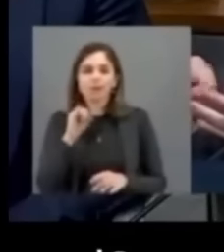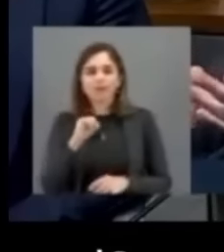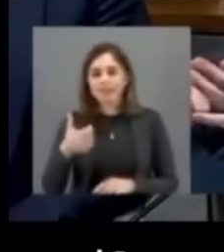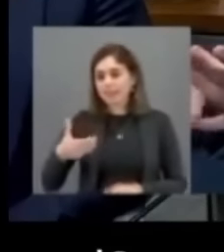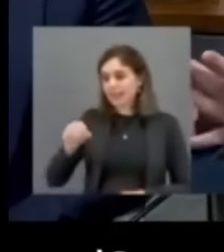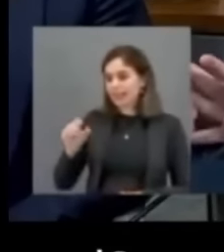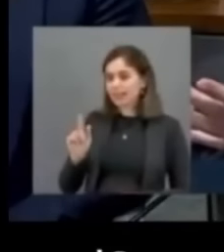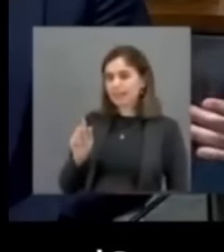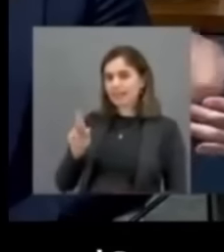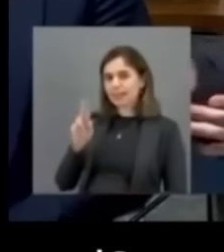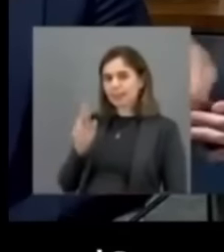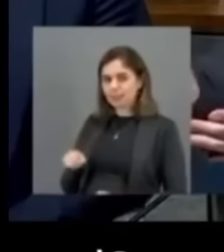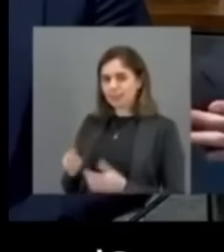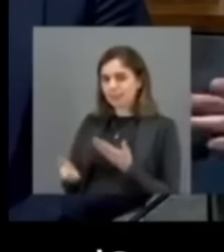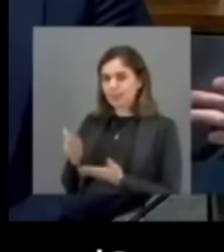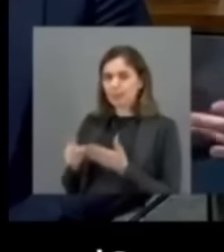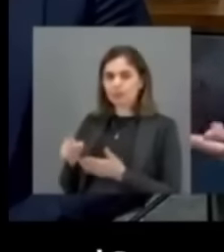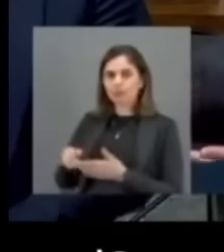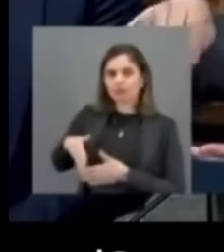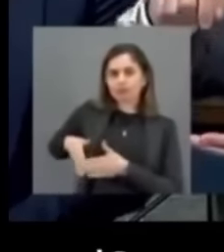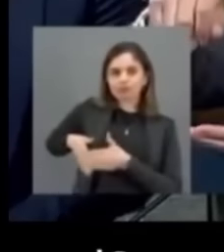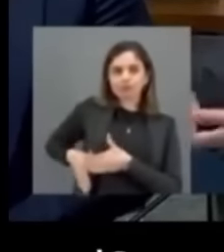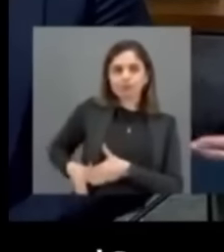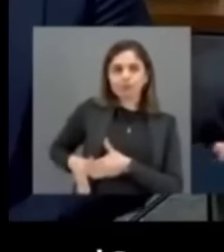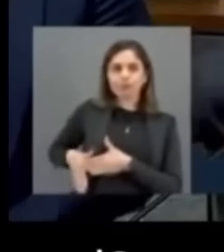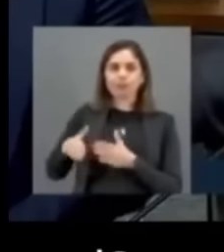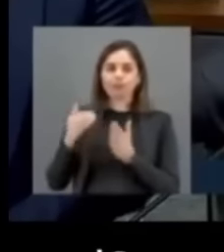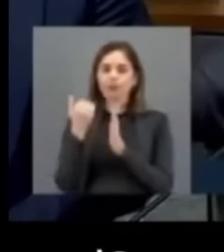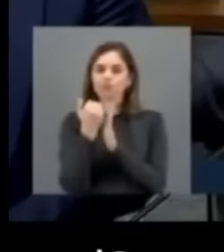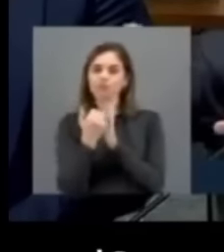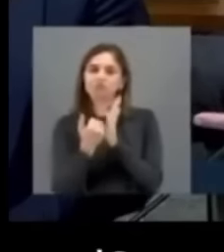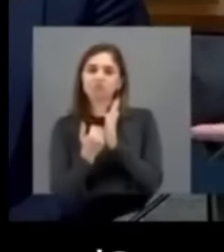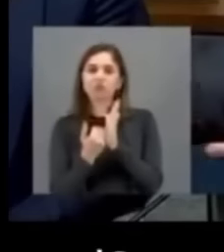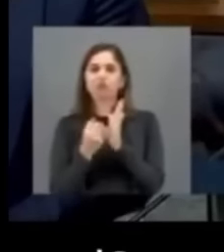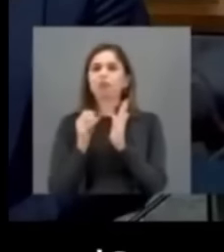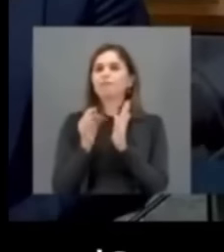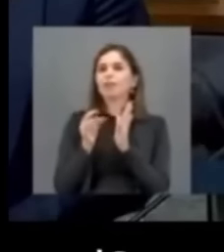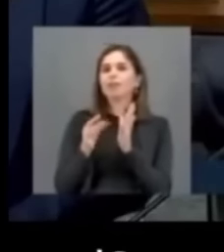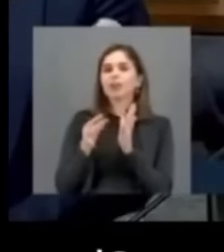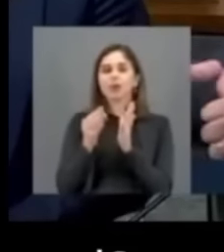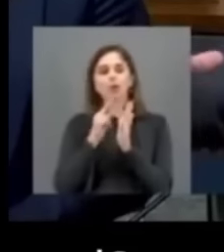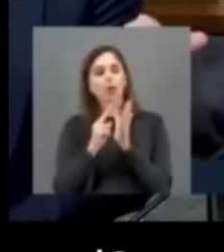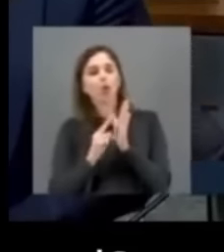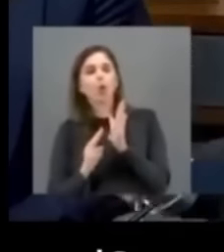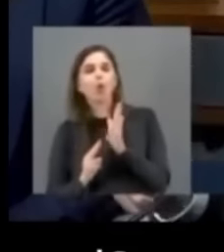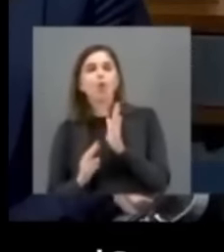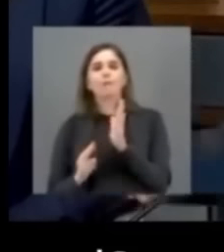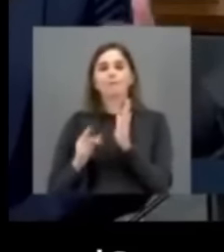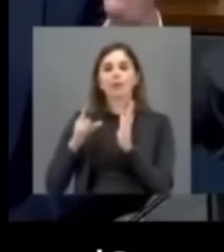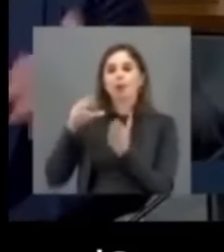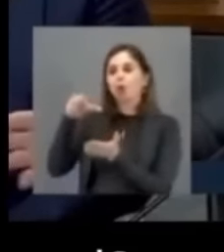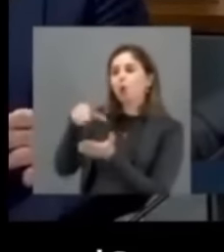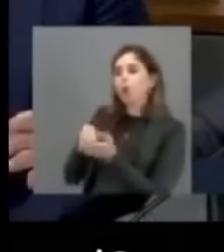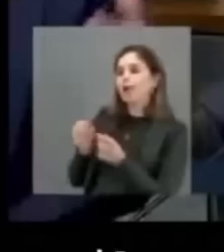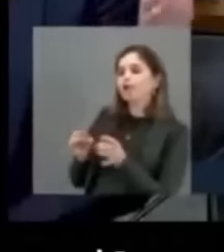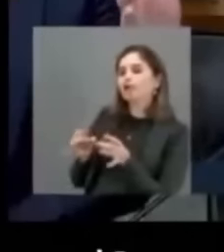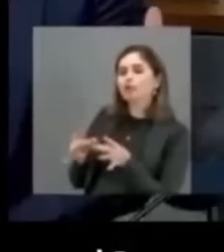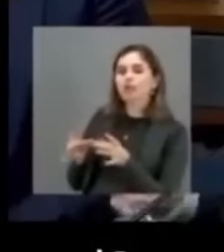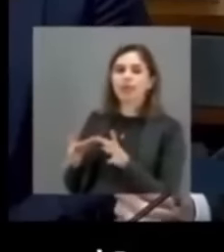e tá com dinheiro no bolso com lixinha do que vendeu com balança de precisão numa boca de fumo tem antecedentes criminais é